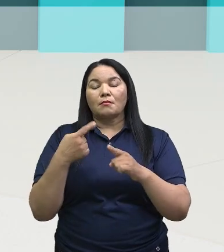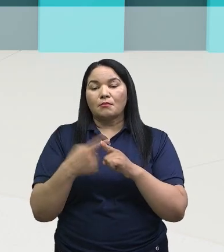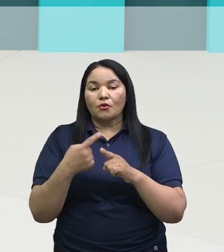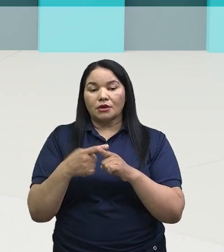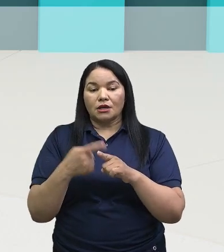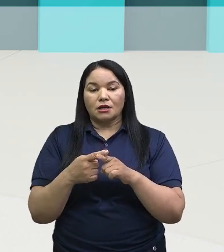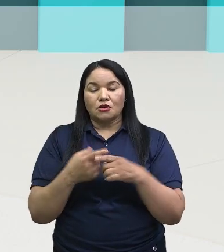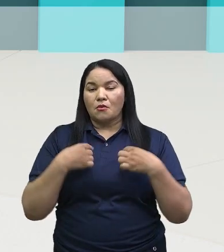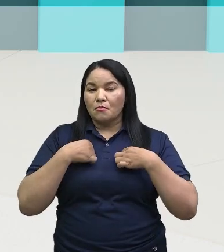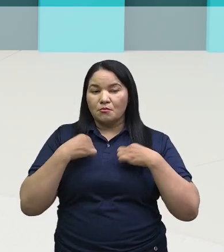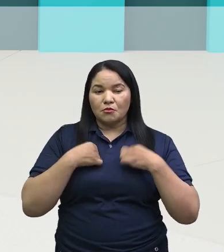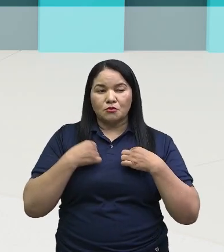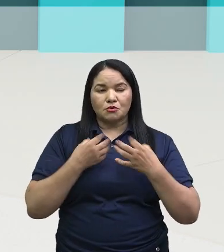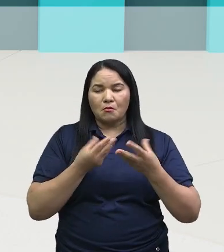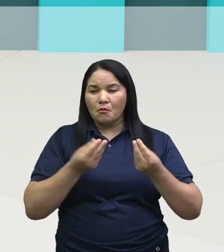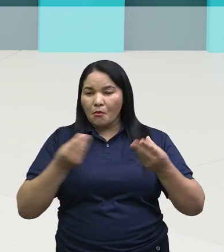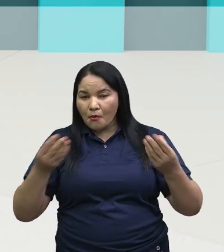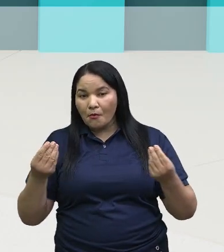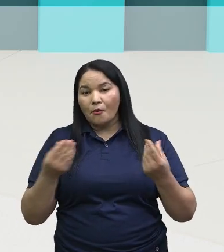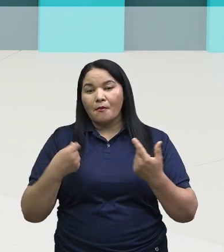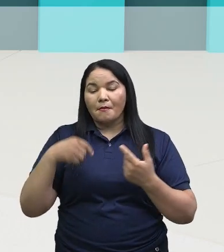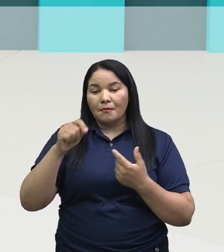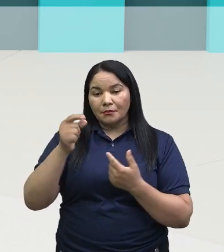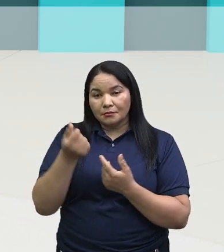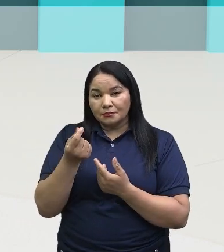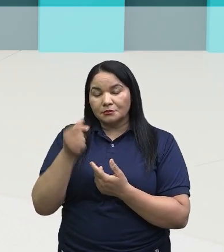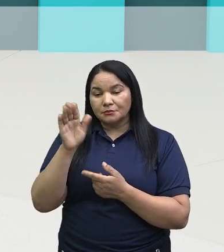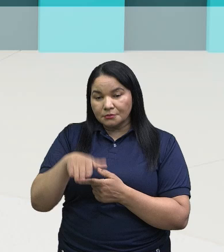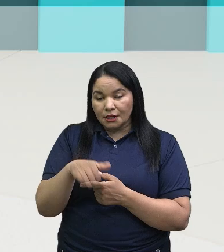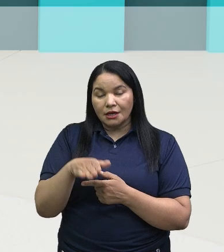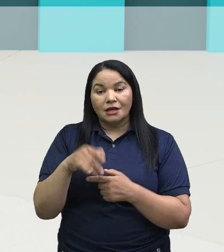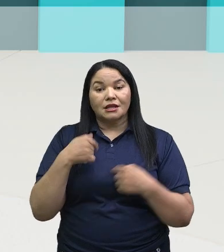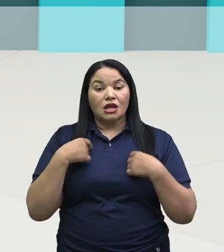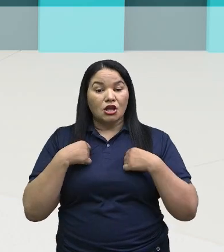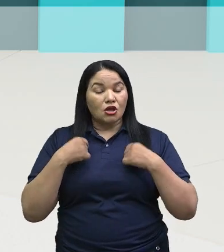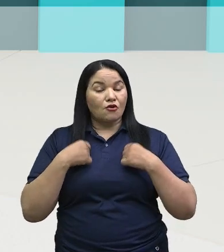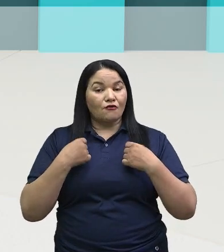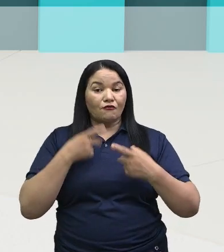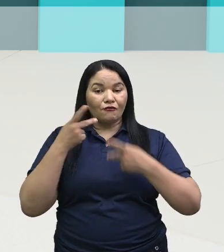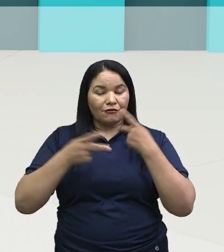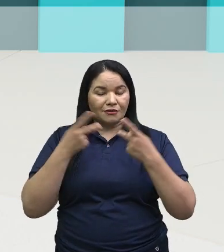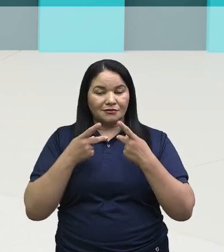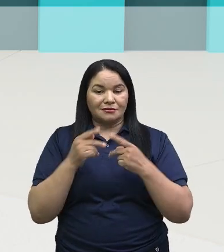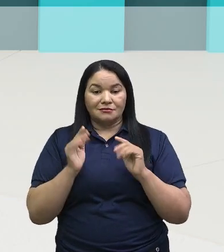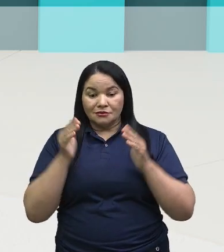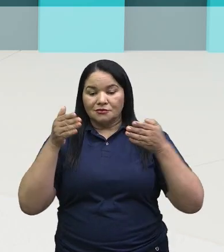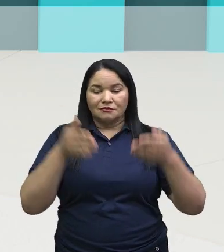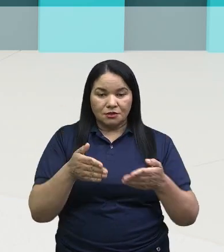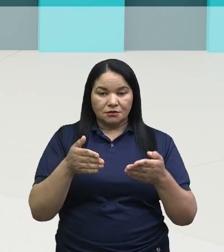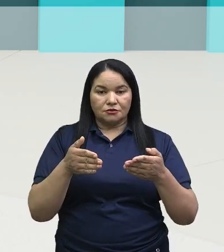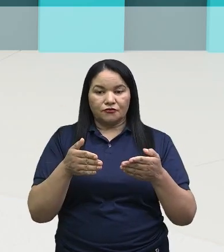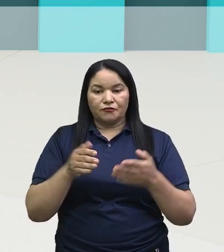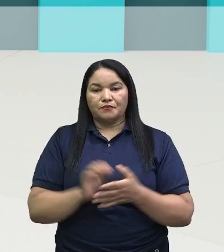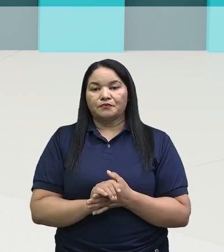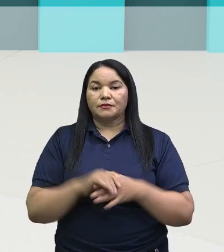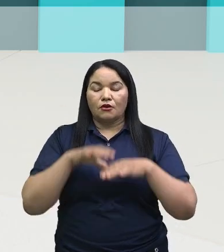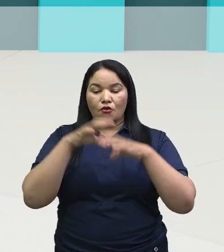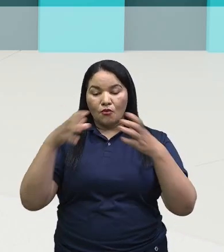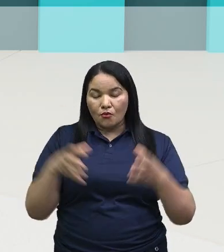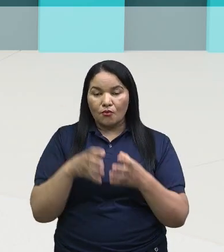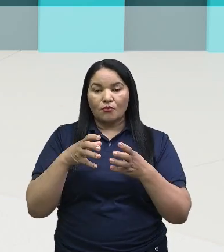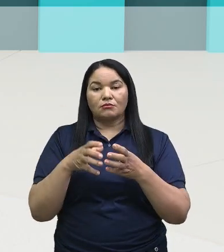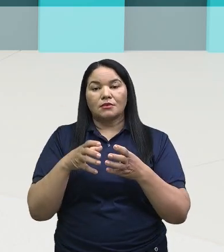várias blusas aí baratas, né? Eu estou falando especificamente da blusa que eu comprei. Então, de um grupão, eu estou